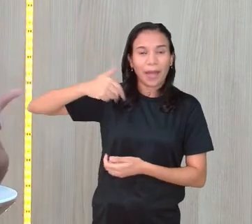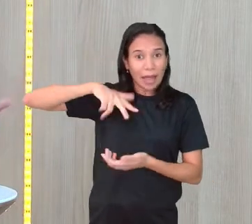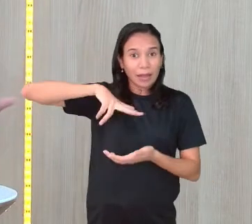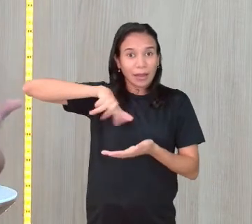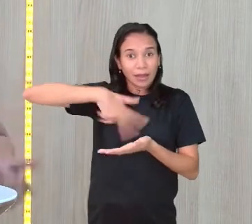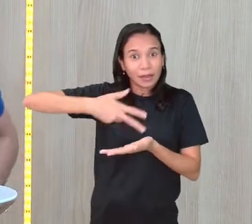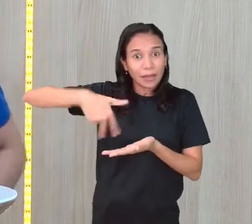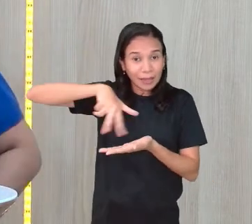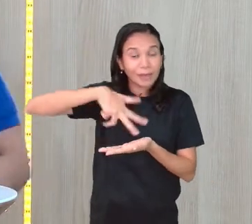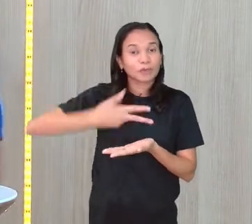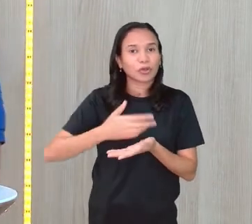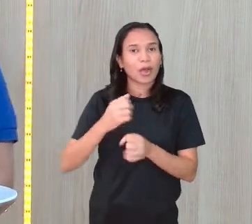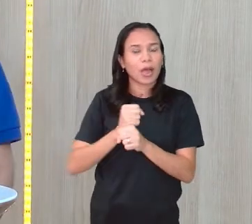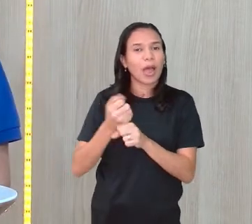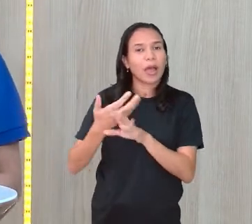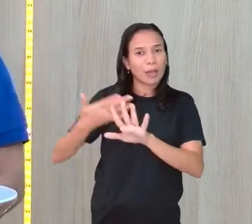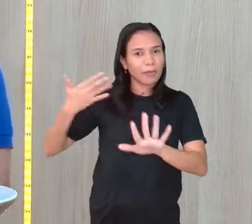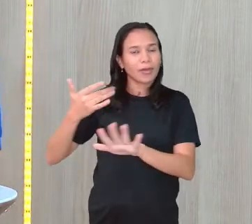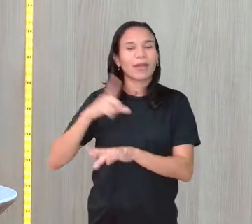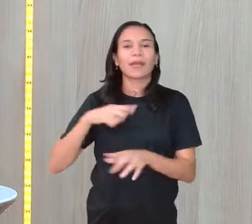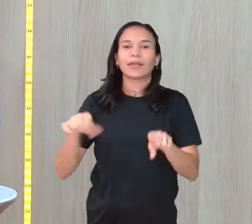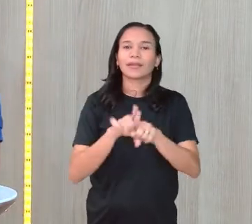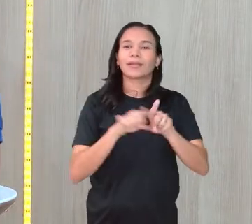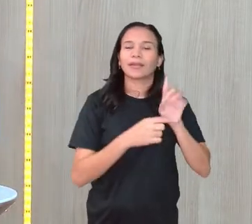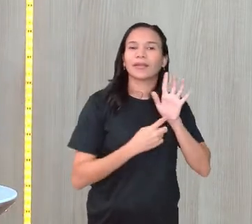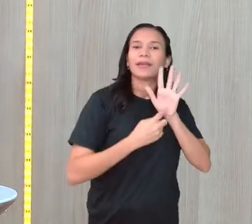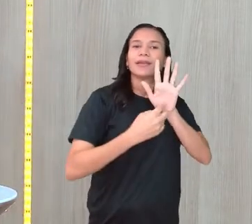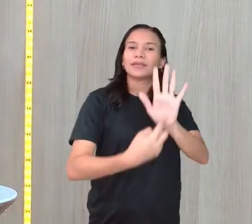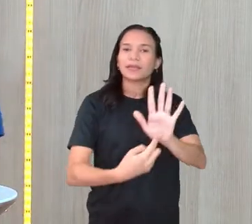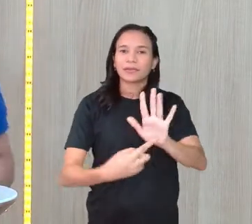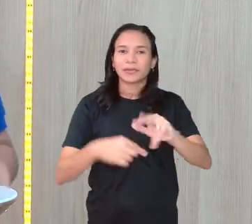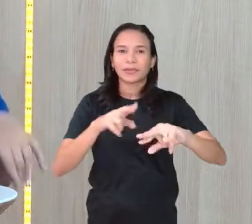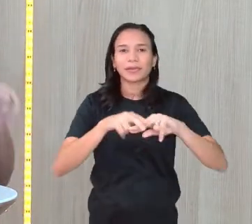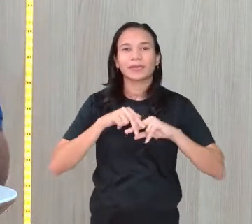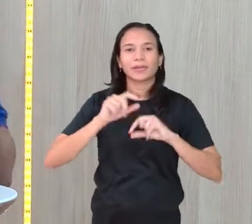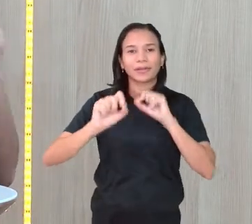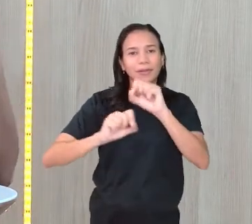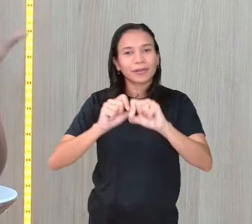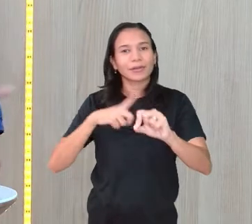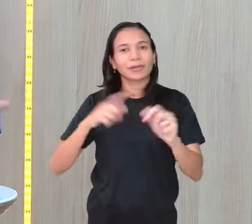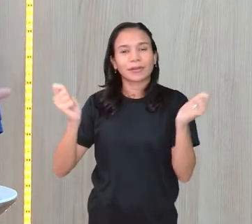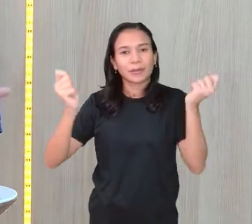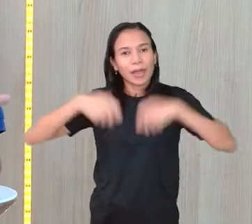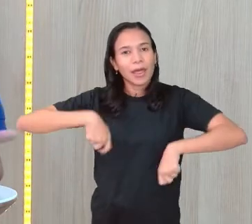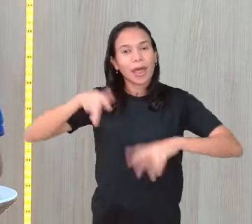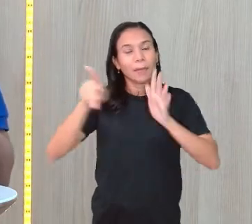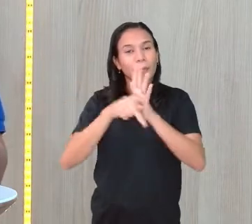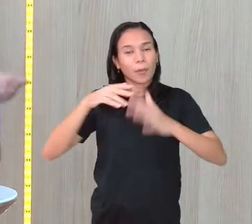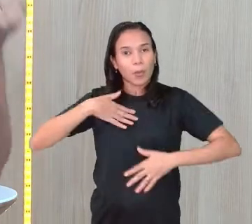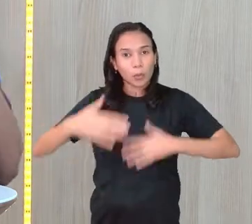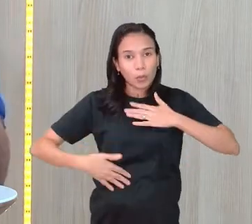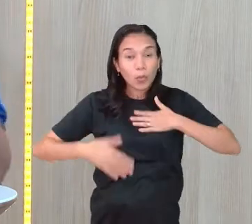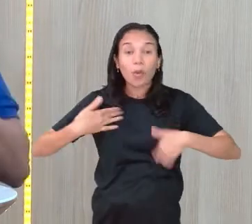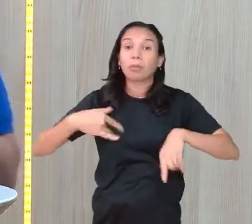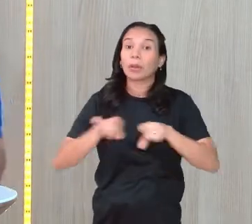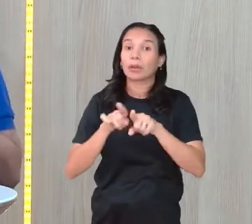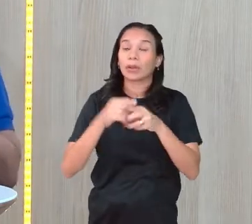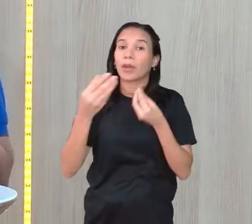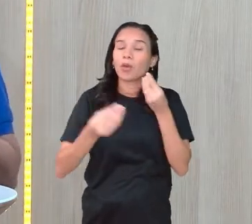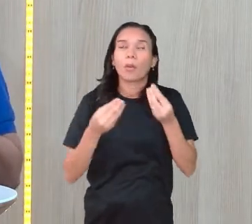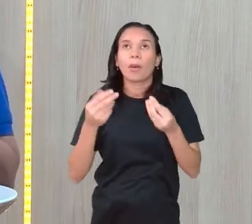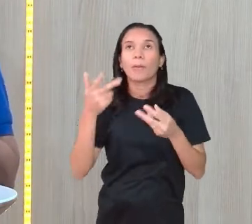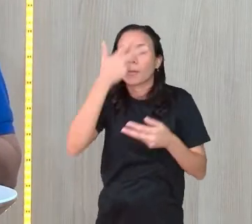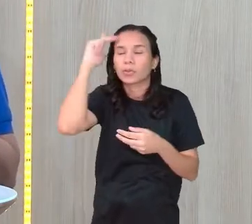tempo de sua vida e que se apresentou. E aí, além da capacidade do corpo, tem também a questão da leitura